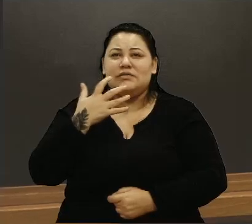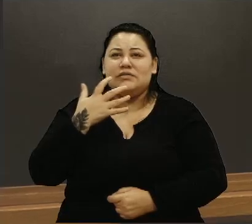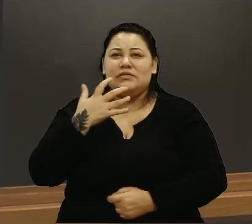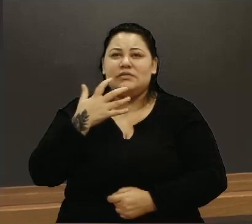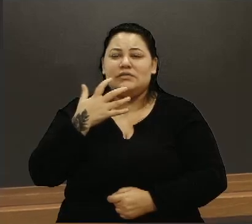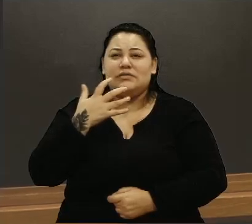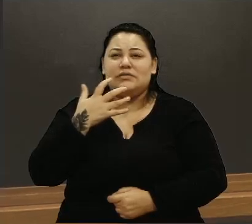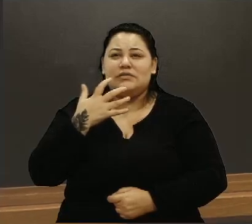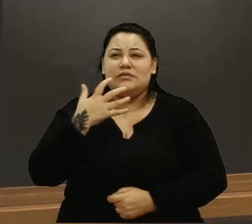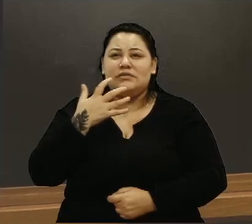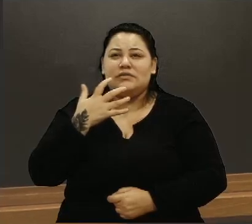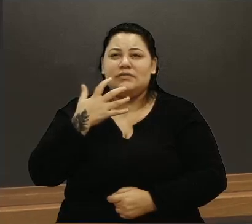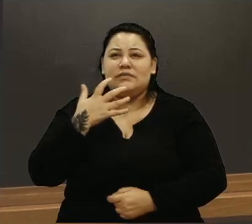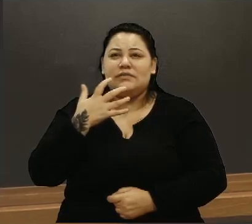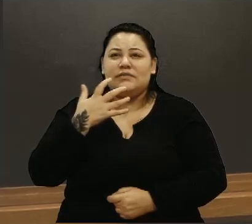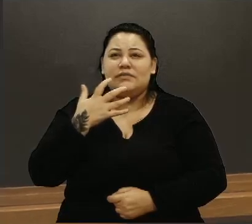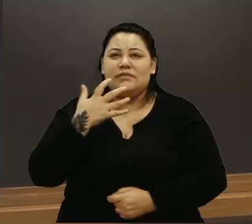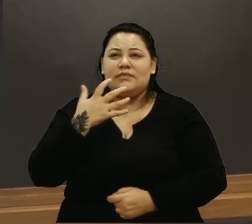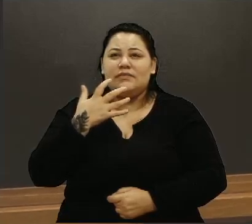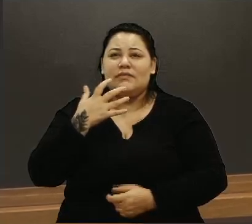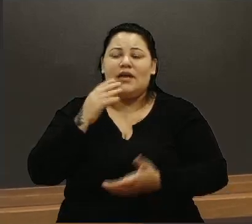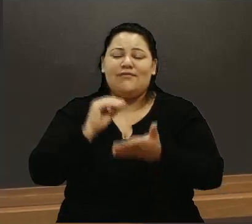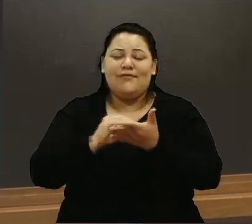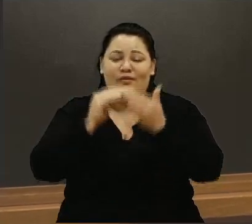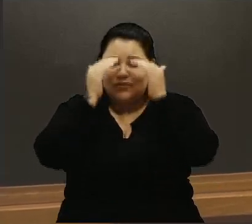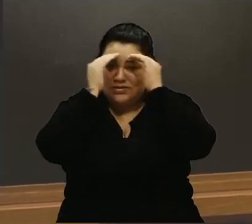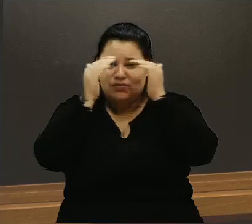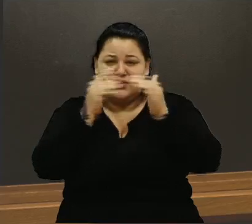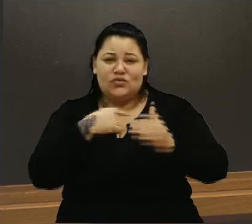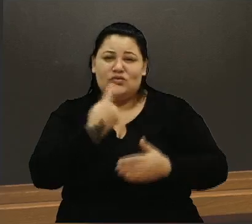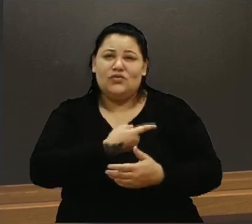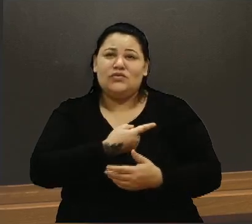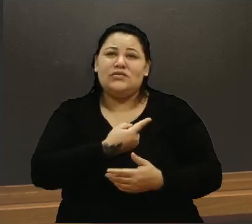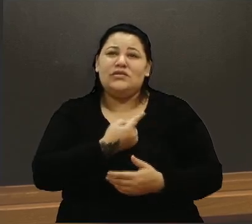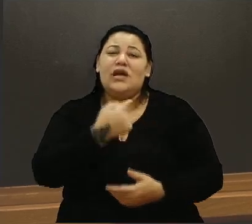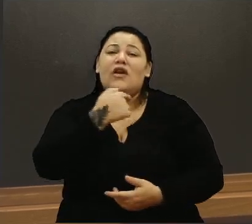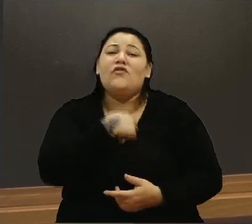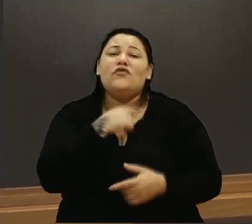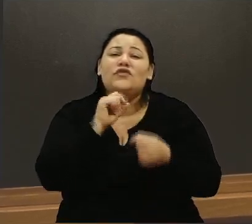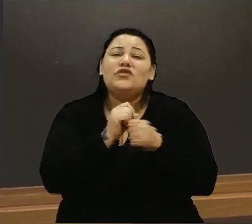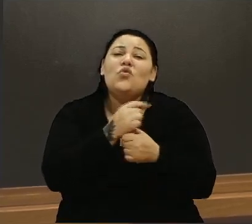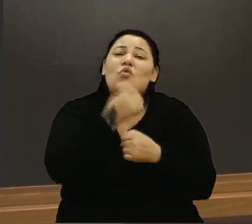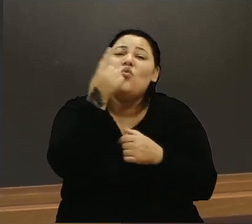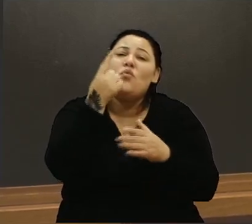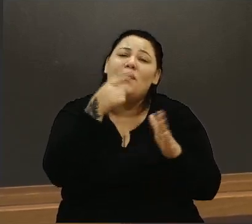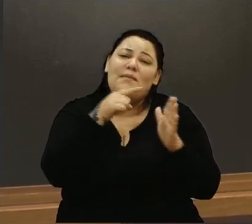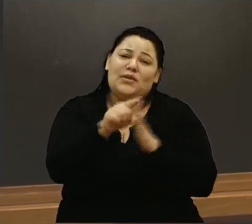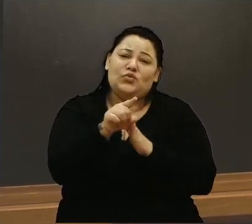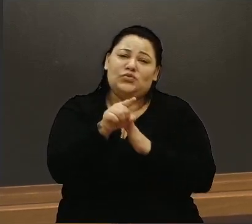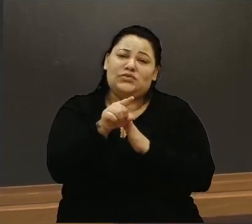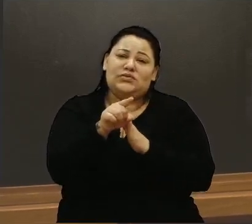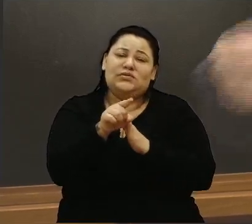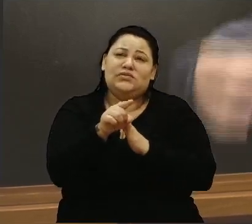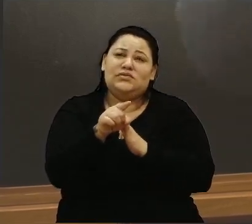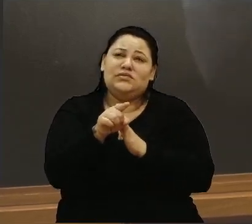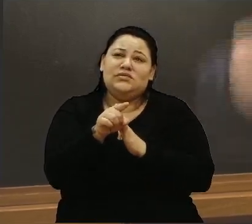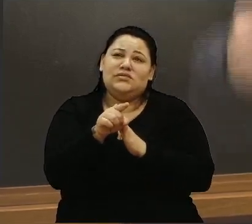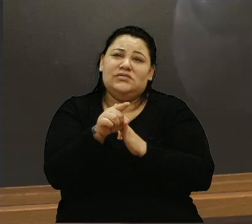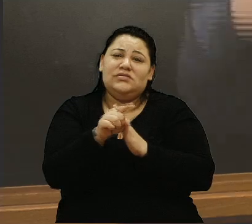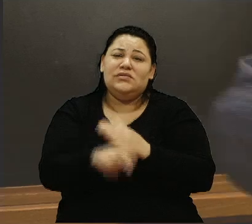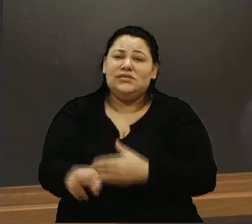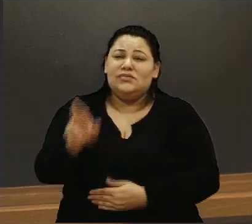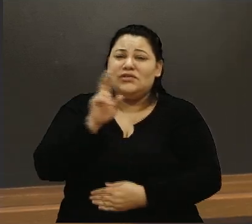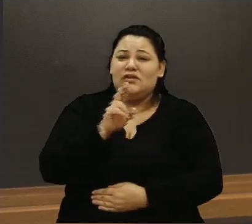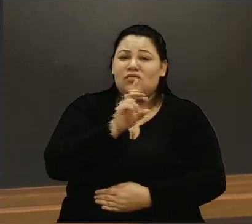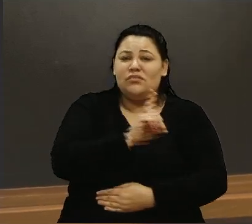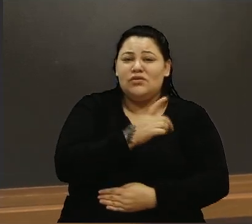servidor público, mas é uma falta de respeito conosco, presidente. Eu fiz uma pergunta no meu pedido de informação e responderam com